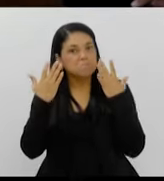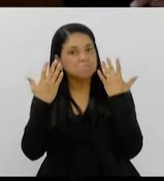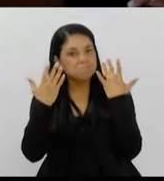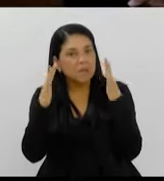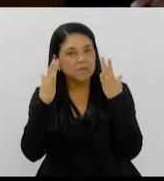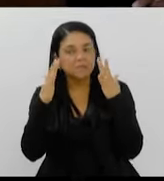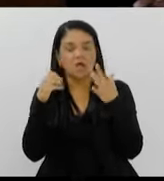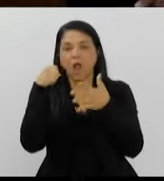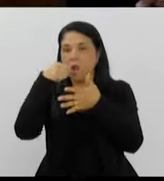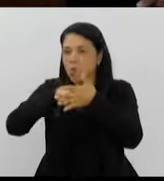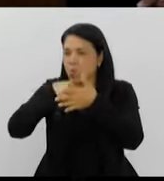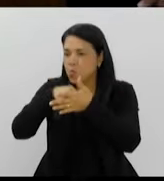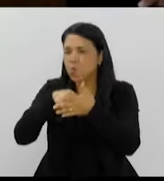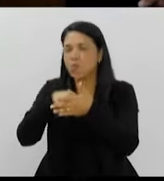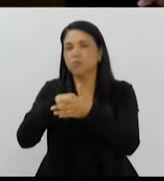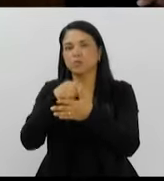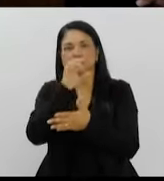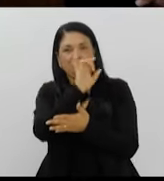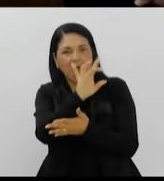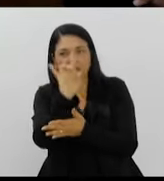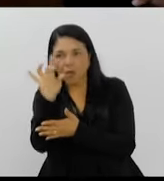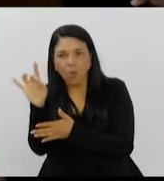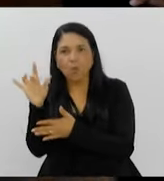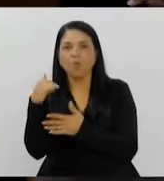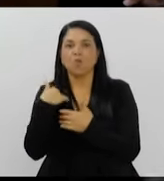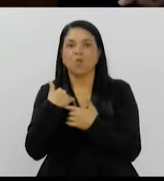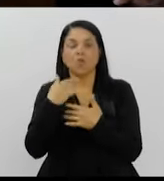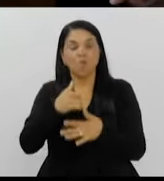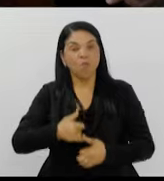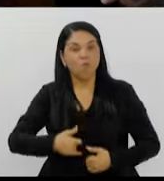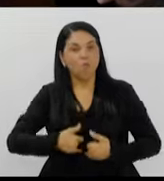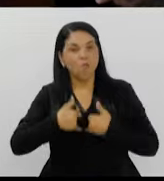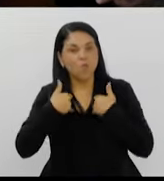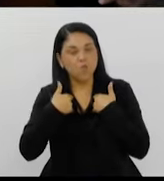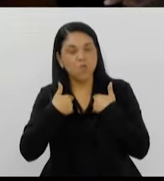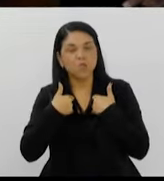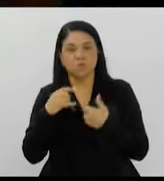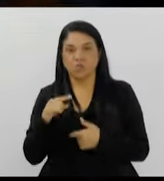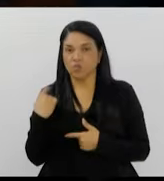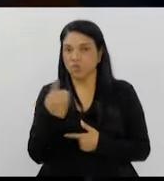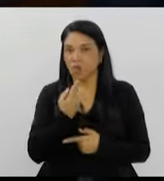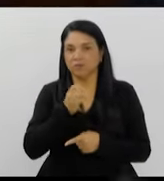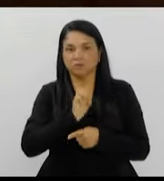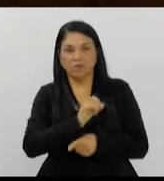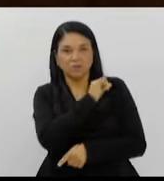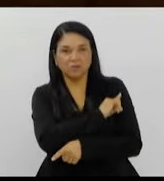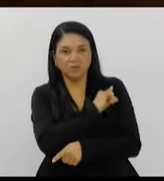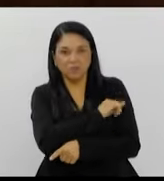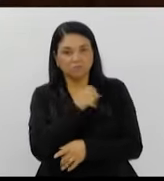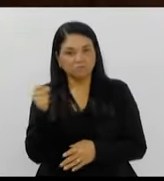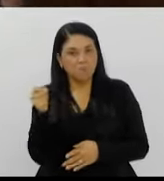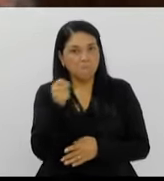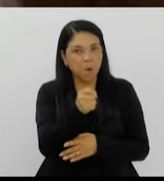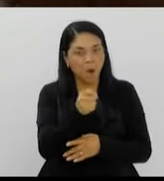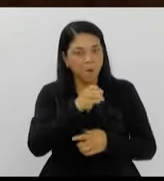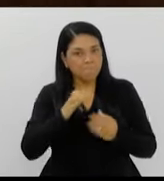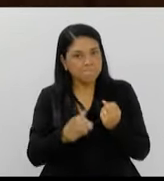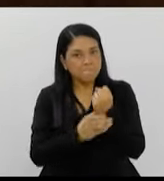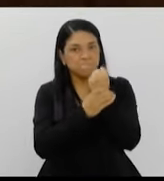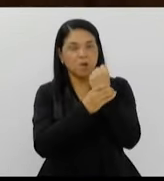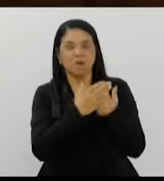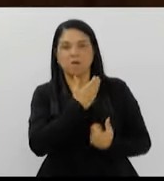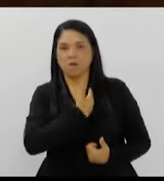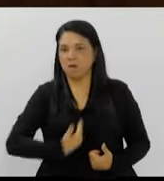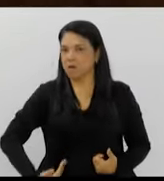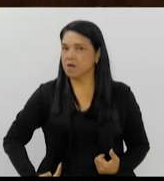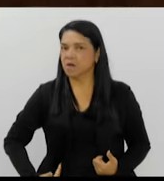a luta de vocês porque nós sabemos que é o orgulho para nós do Rio de Janeiro ter vocês n na frente da